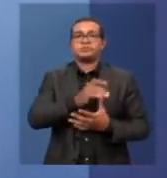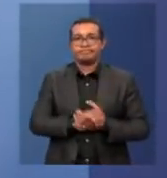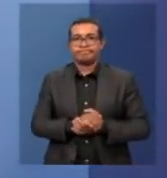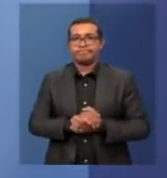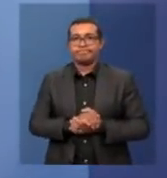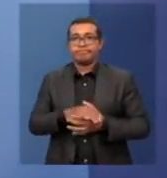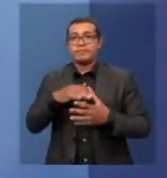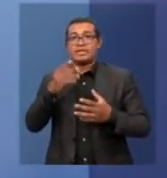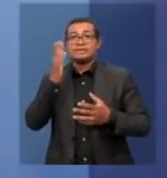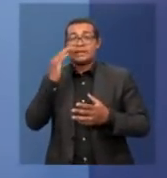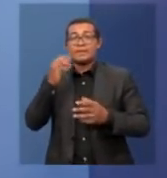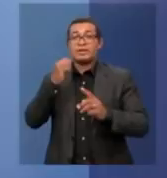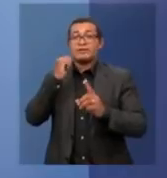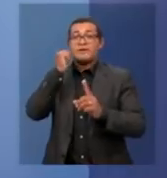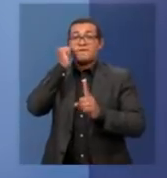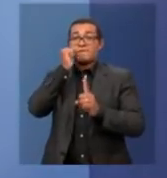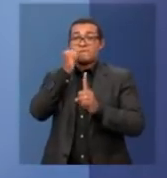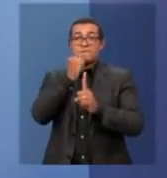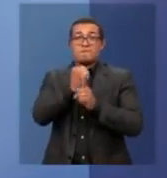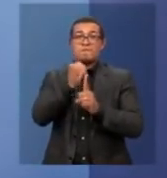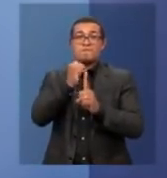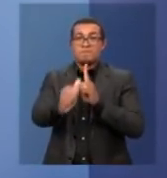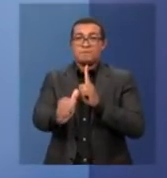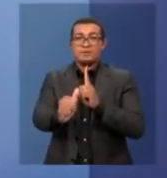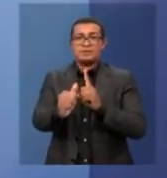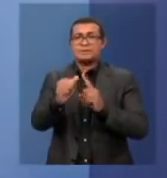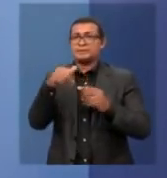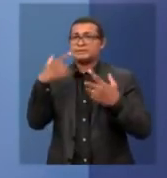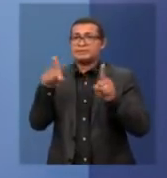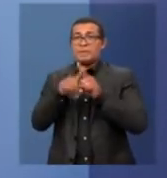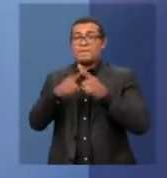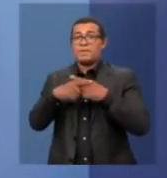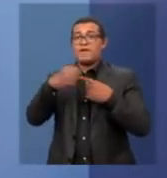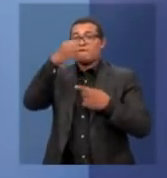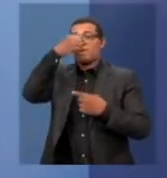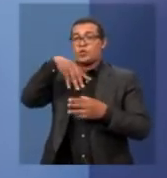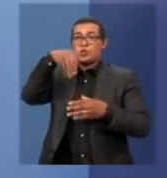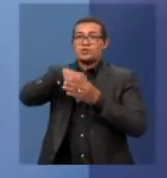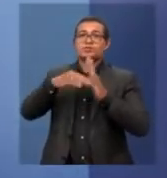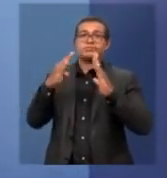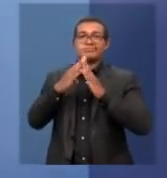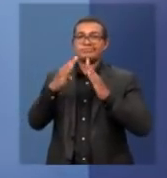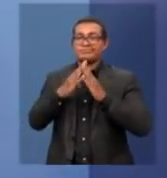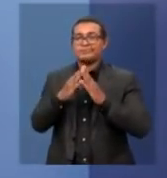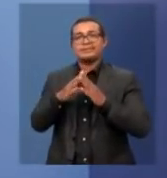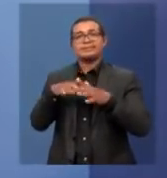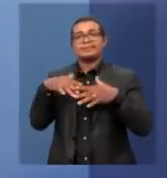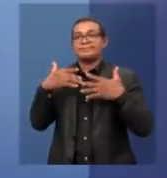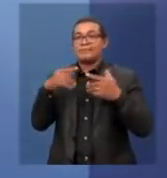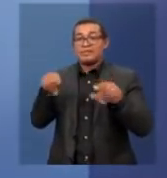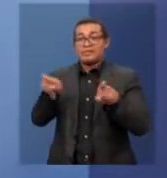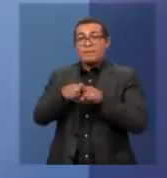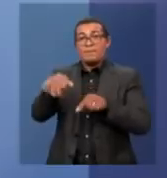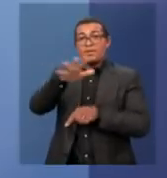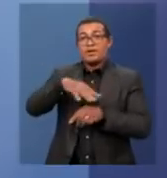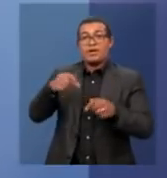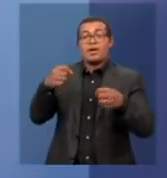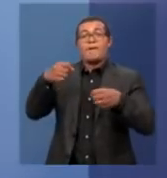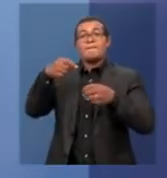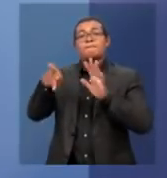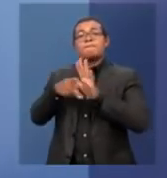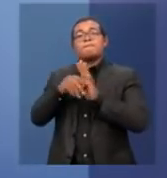índice de feminicídio violência doméstica e na política a discriminação desgoverna